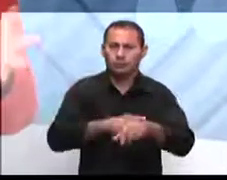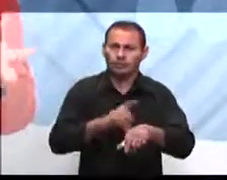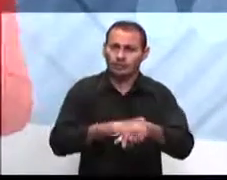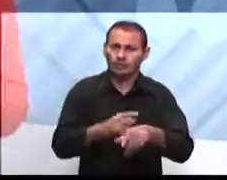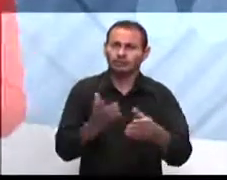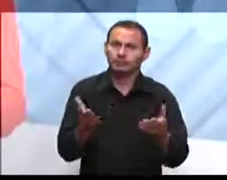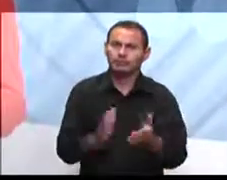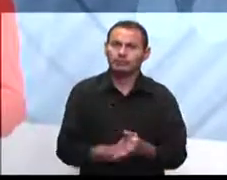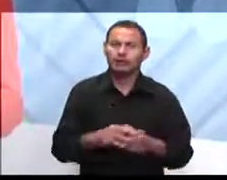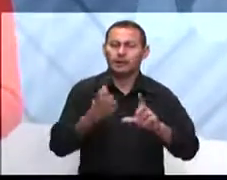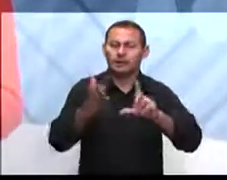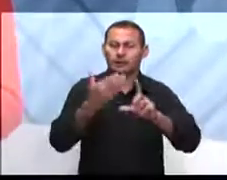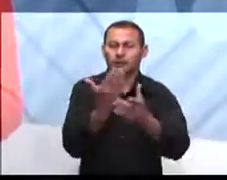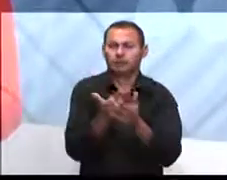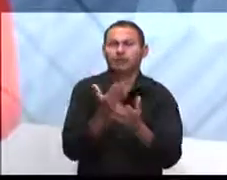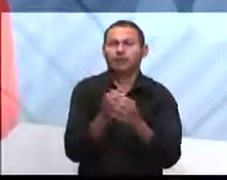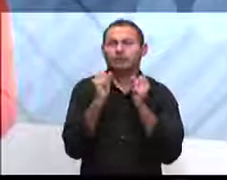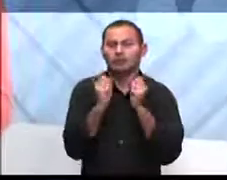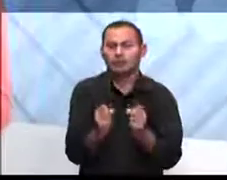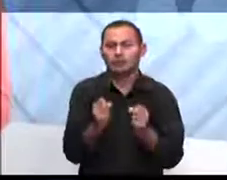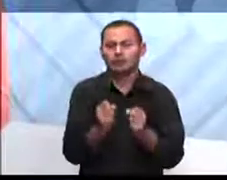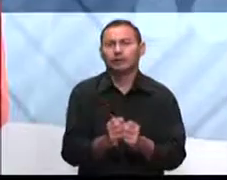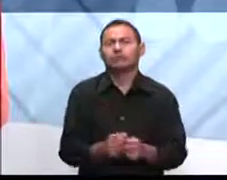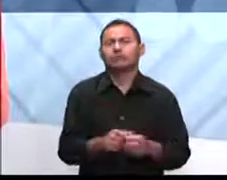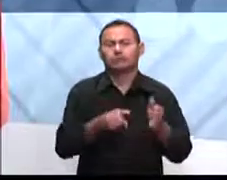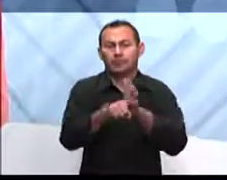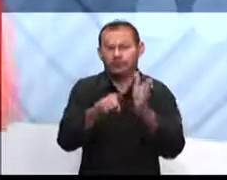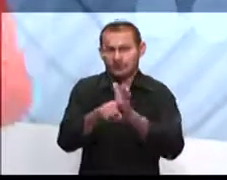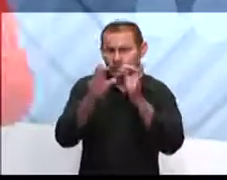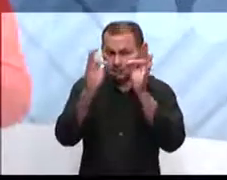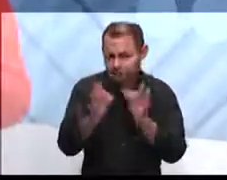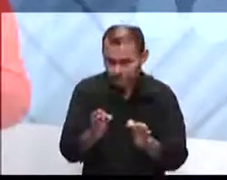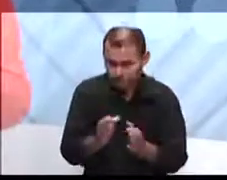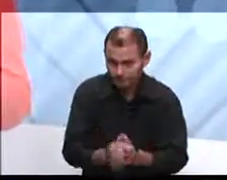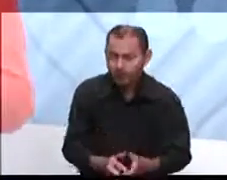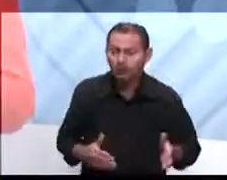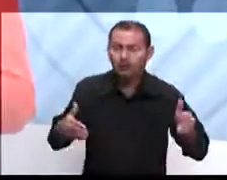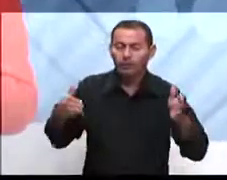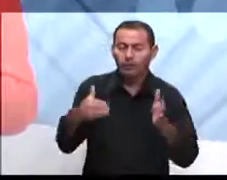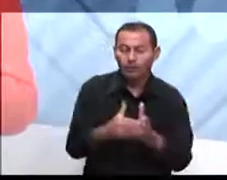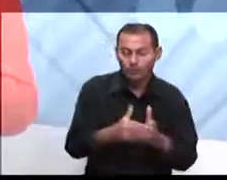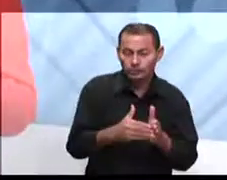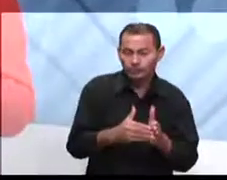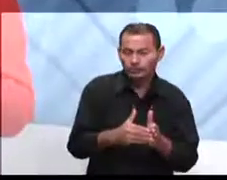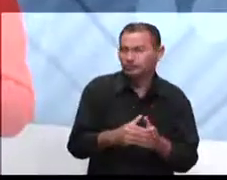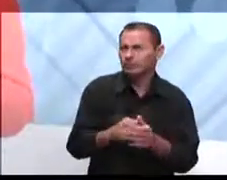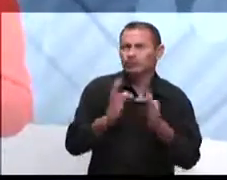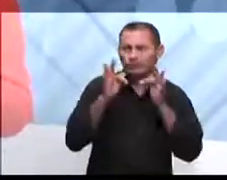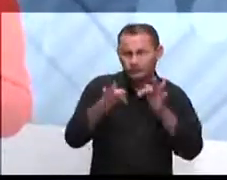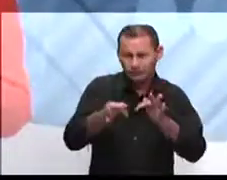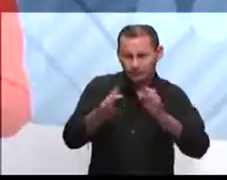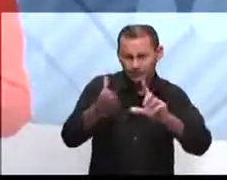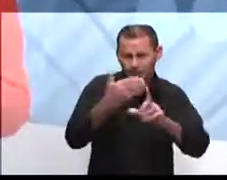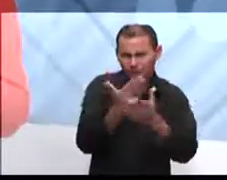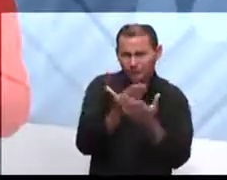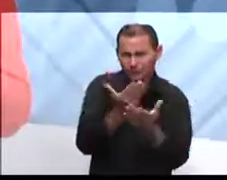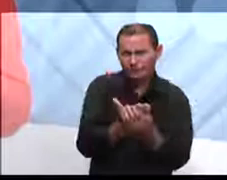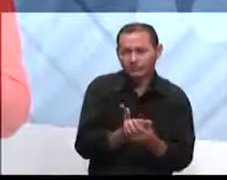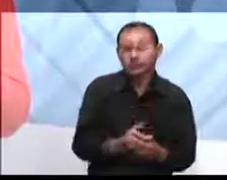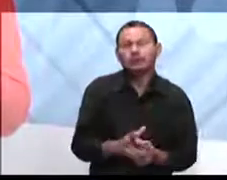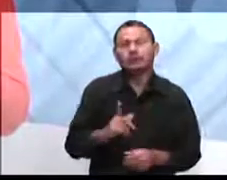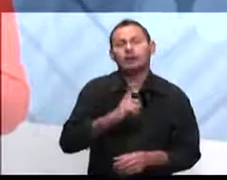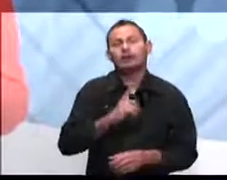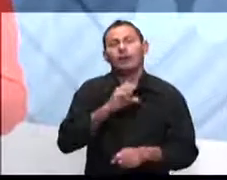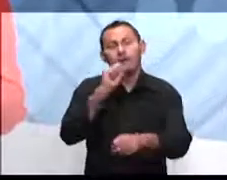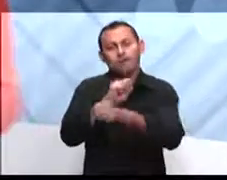Então, na teleaula para poder, então, questionar. Então, no último, no finalzinho da nossa aula,